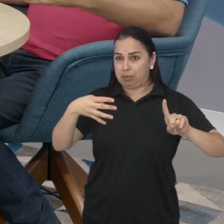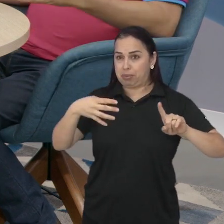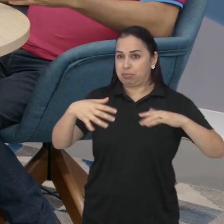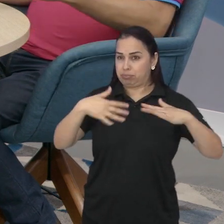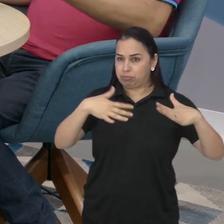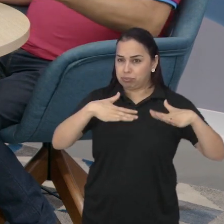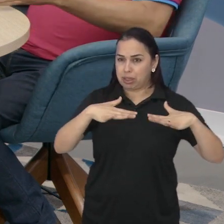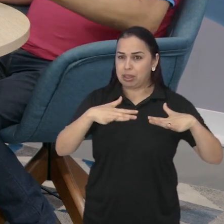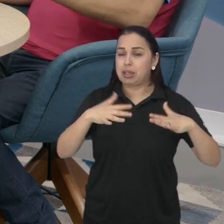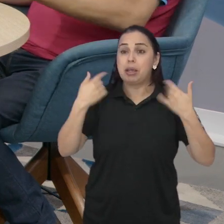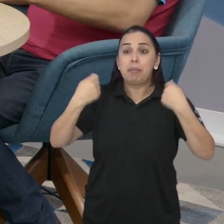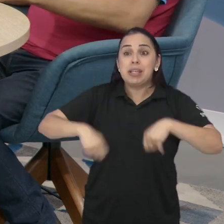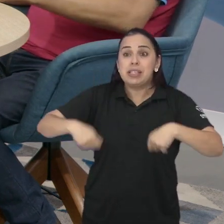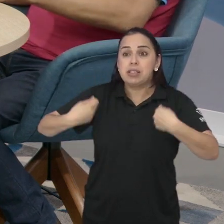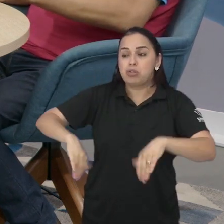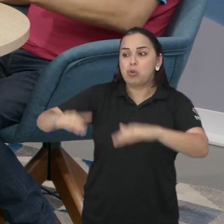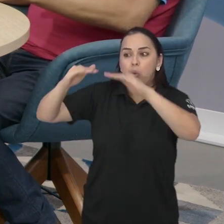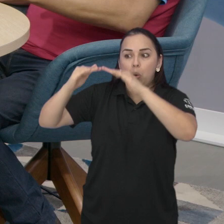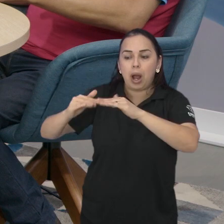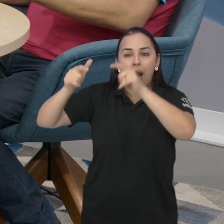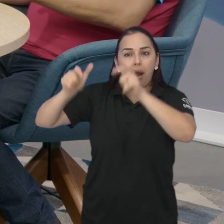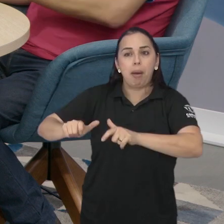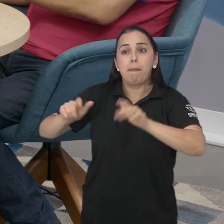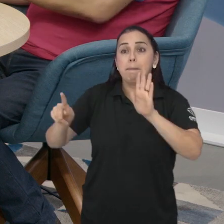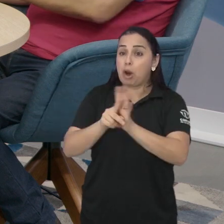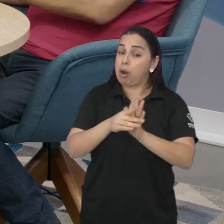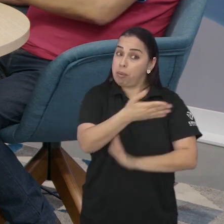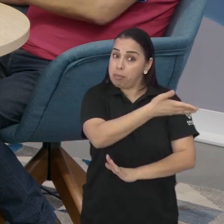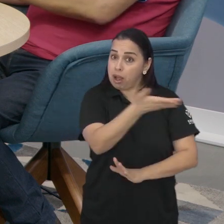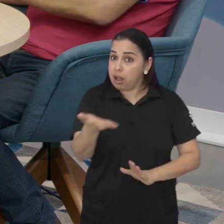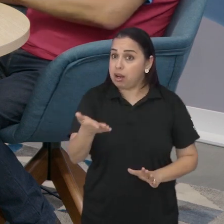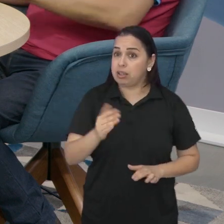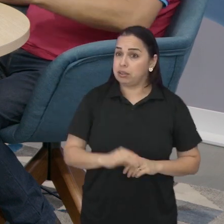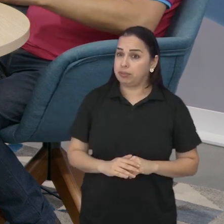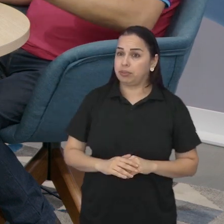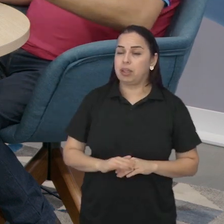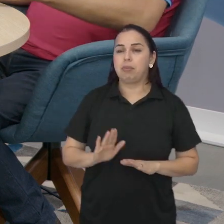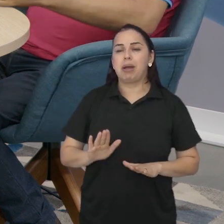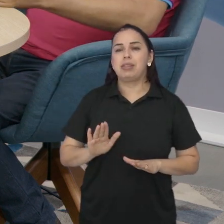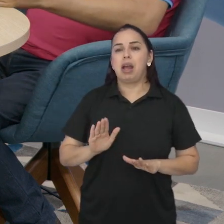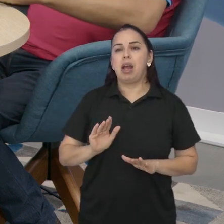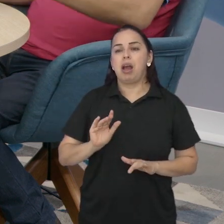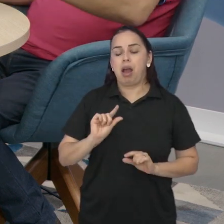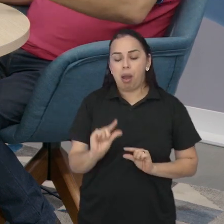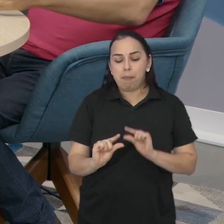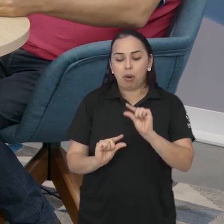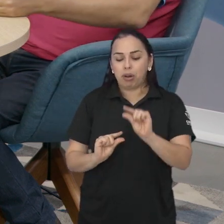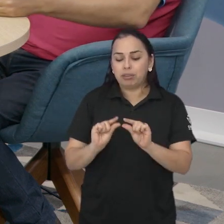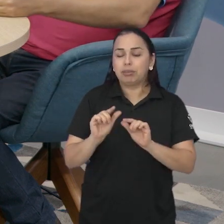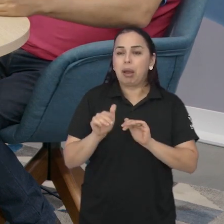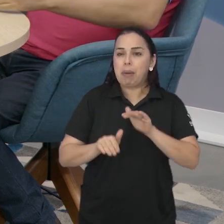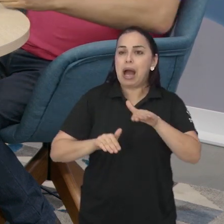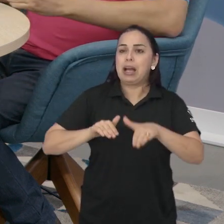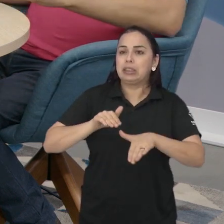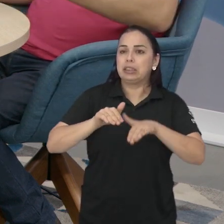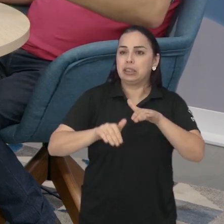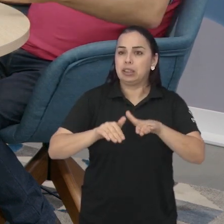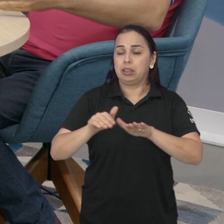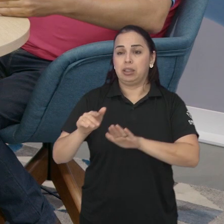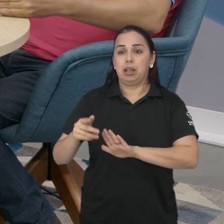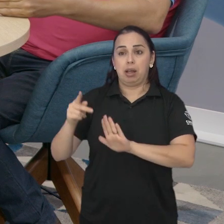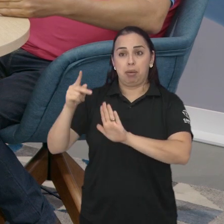que precisa de abrigos específicos para essa população. Mas é passo a passo, é construção. A